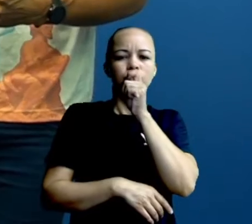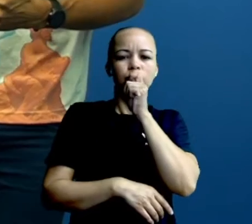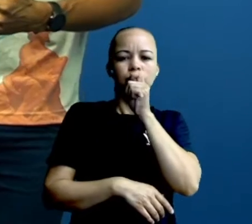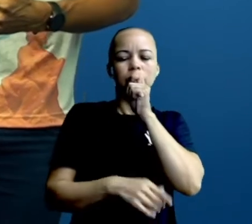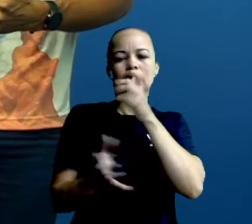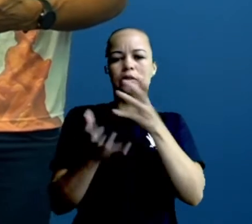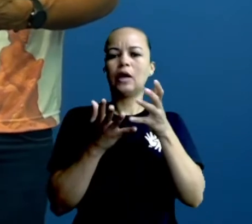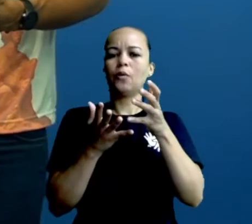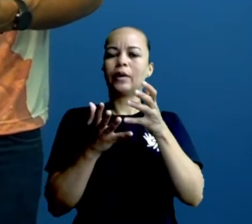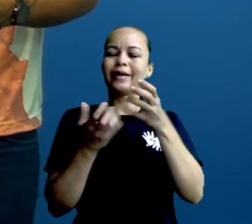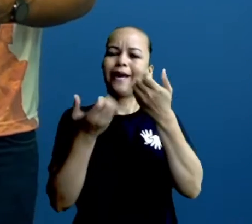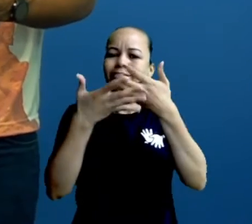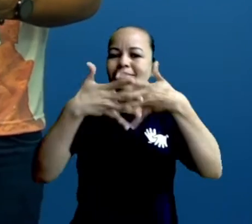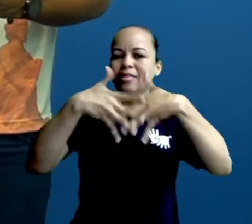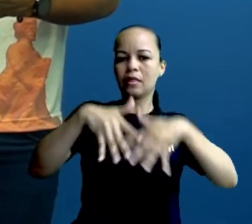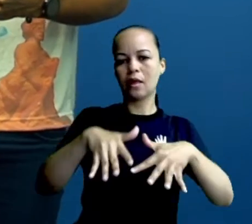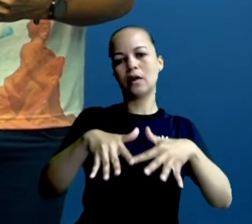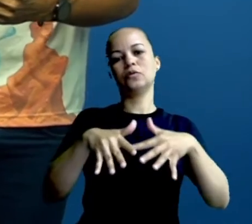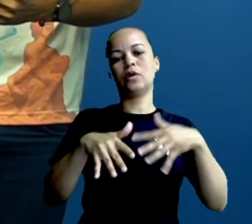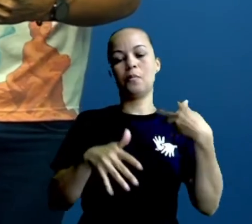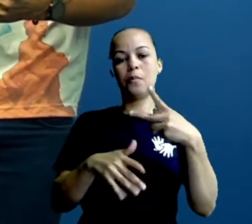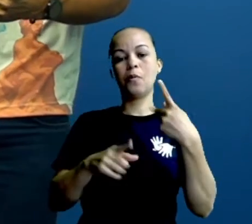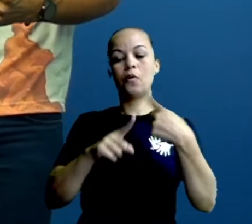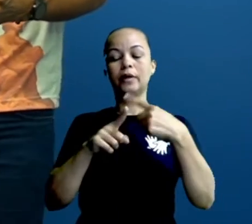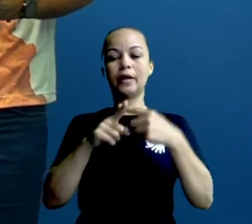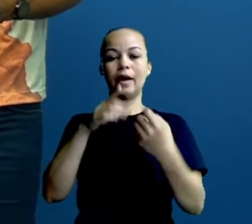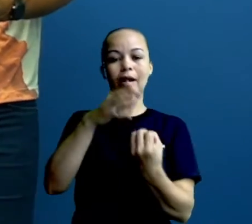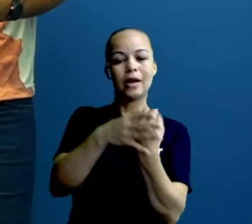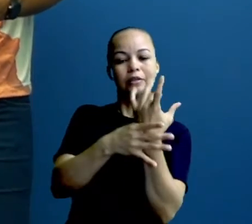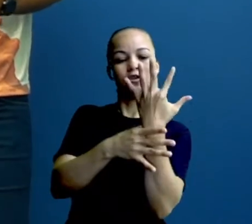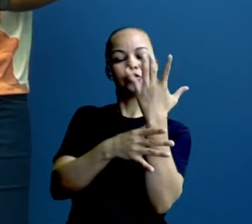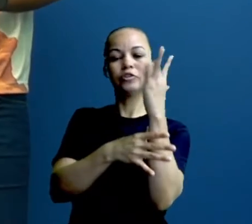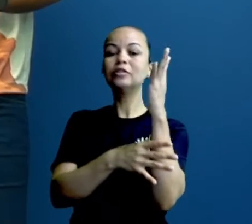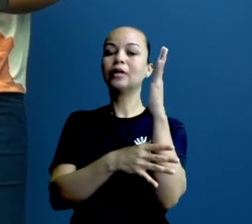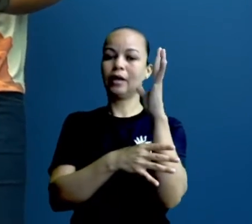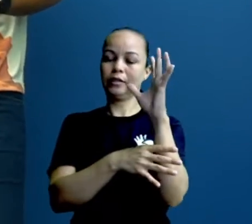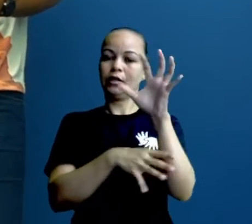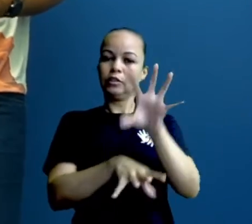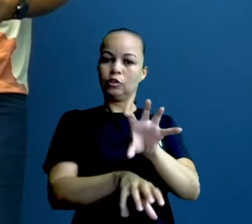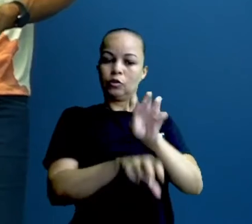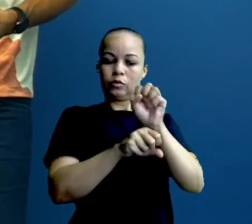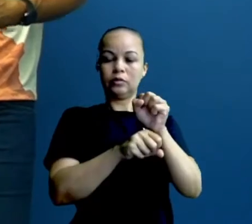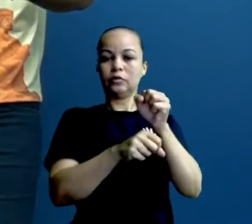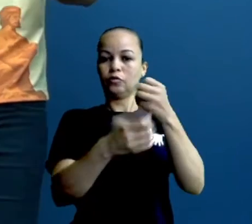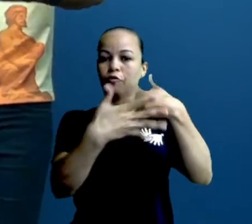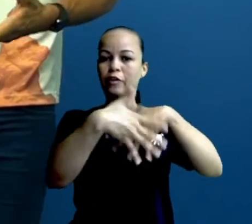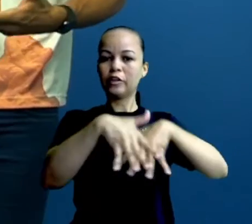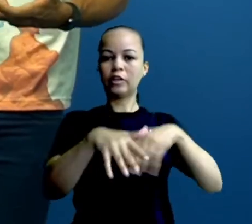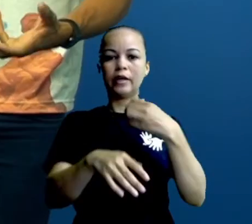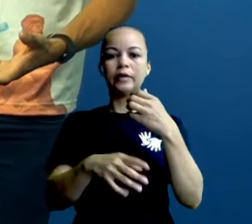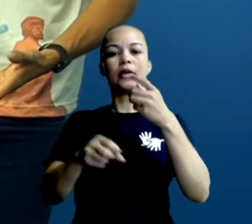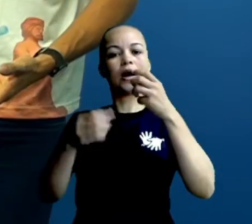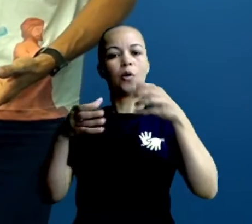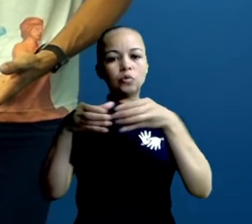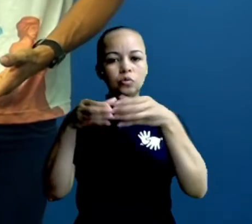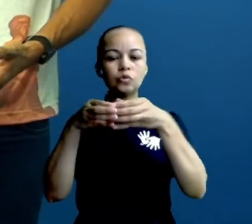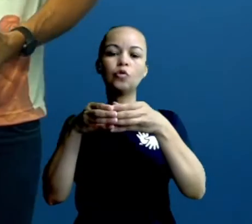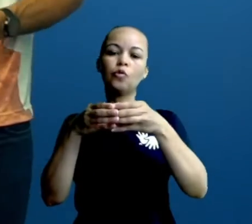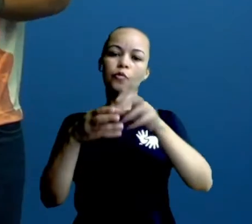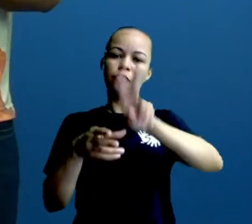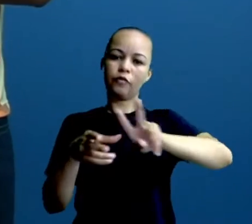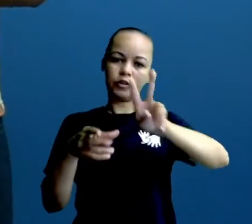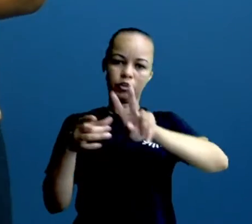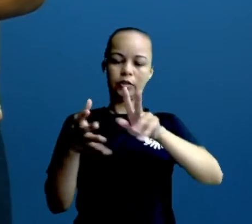droga natural, porque ela é extraída diretamente do organismo vegetal, ali das folhas da planta, tá